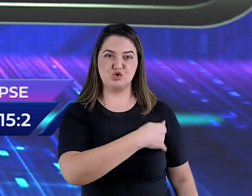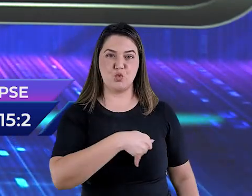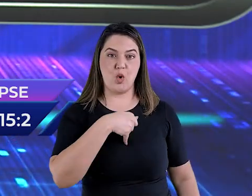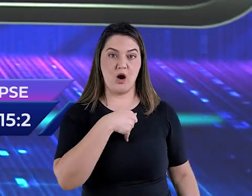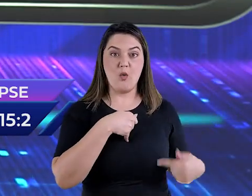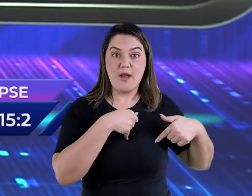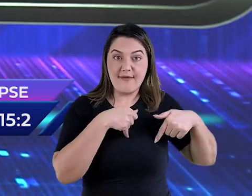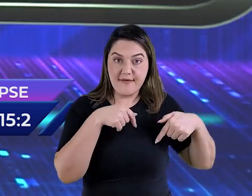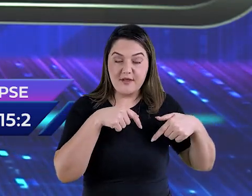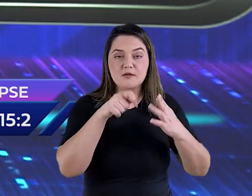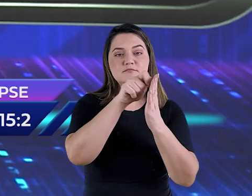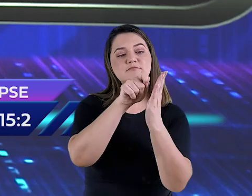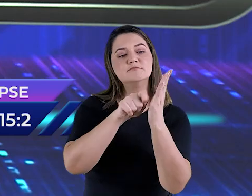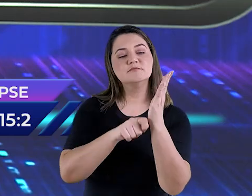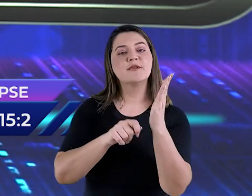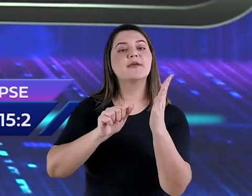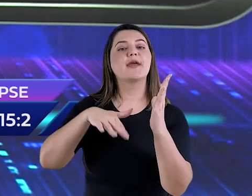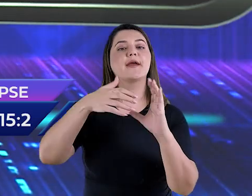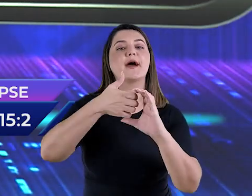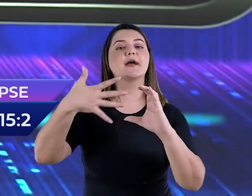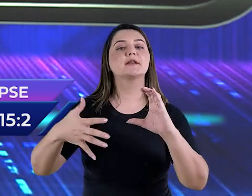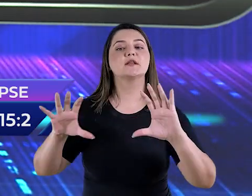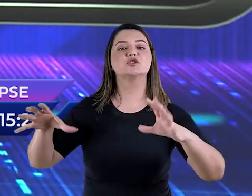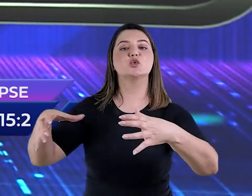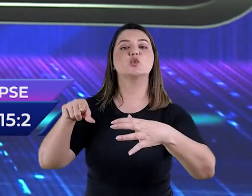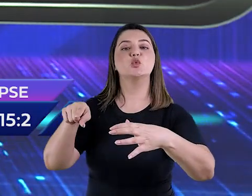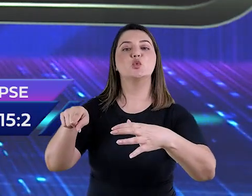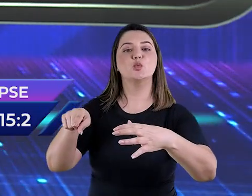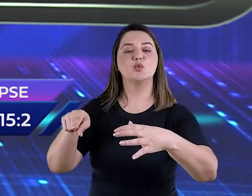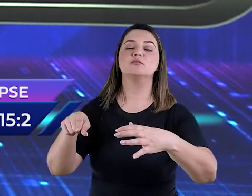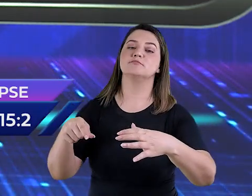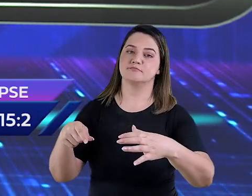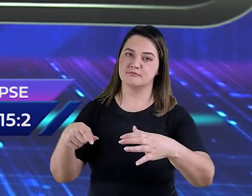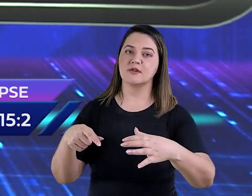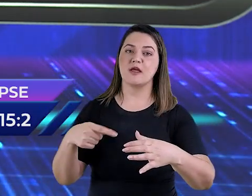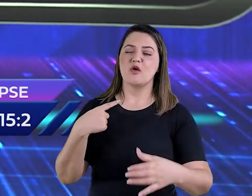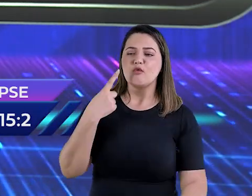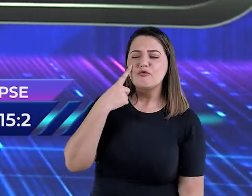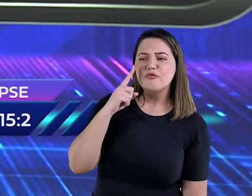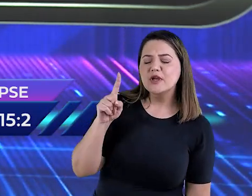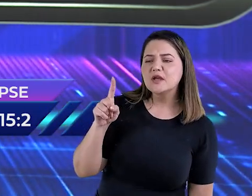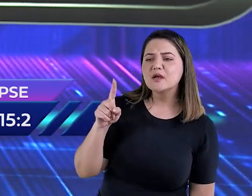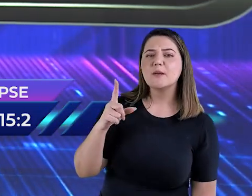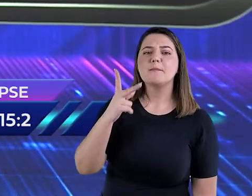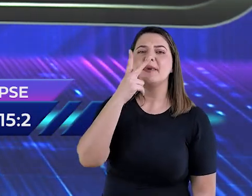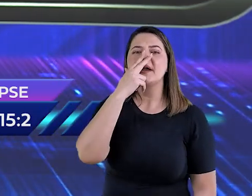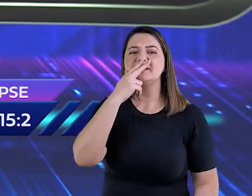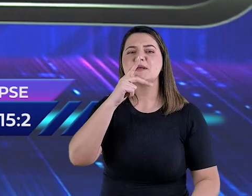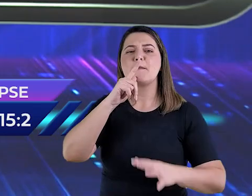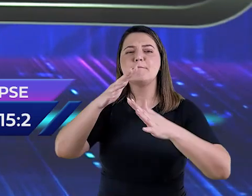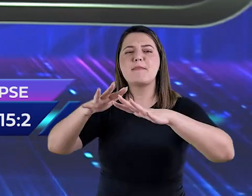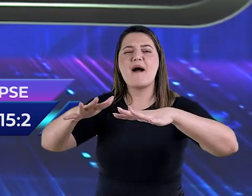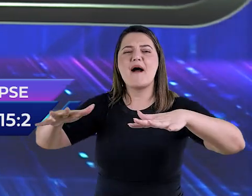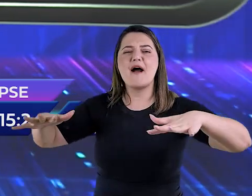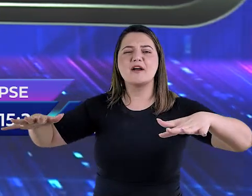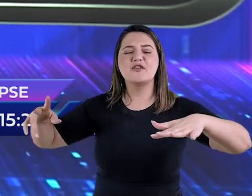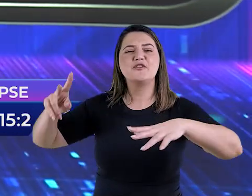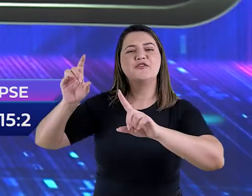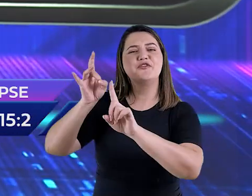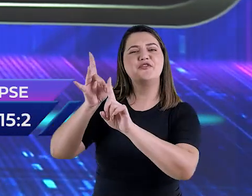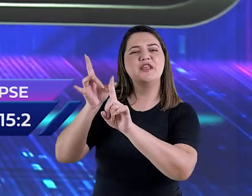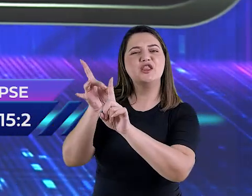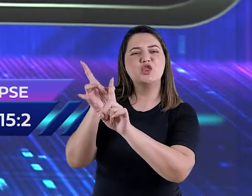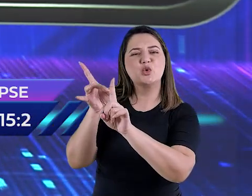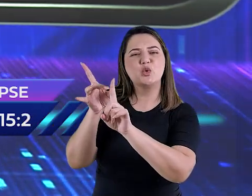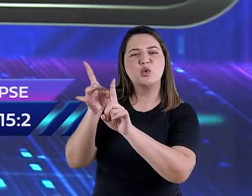em Jesus, aqueles que receberão a eternidade. Diz assim, olha, vi como que um mar de vidro mesclado